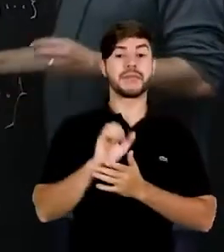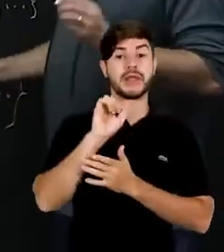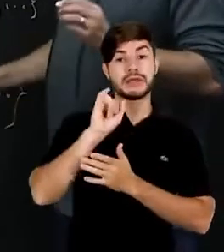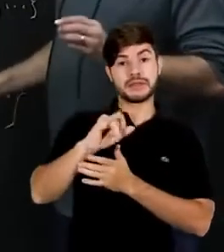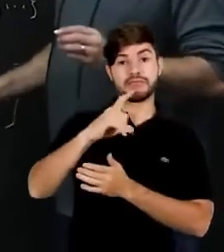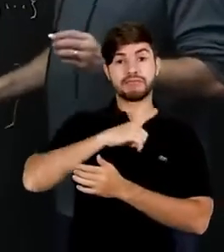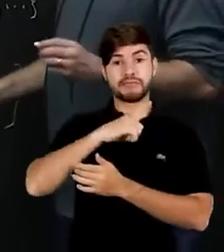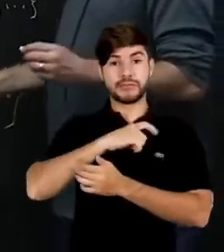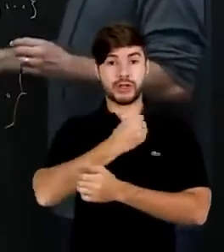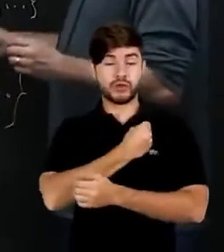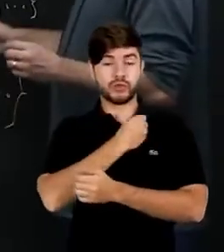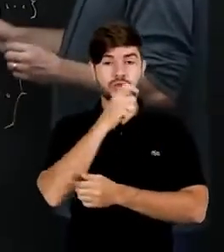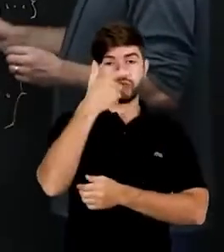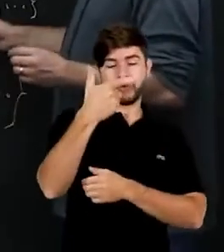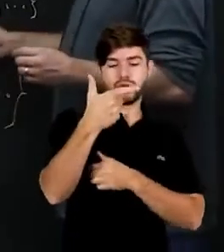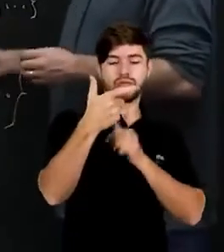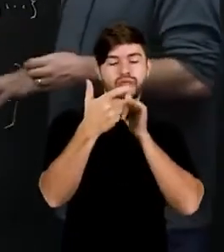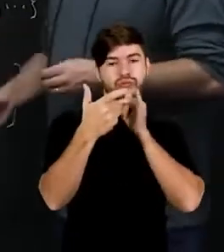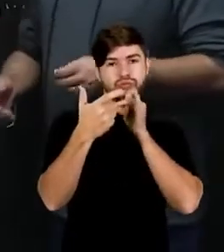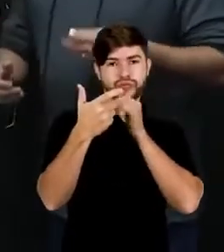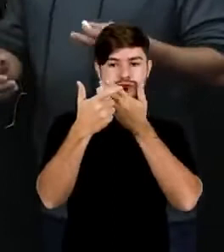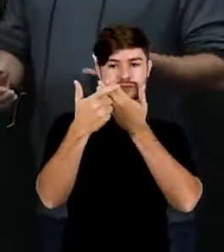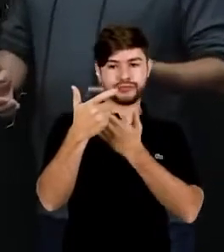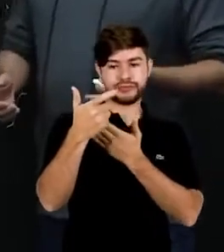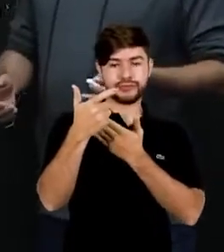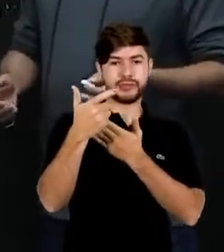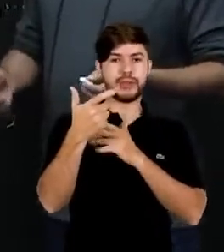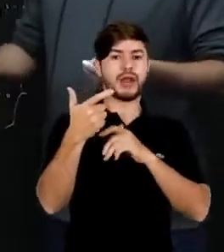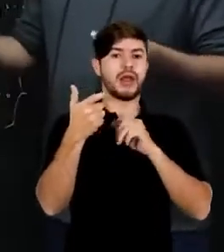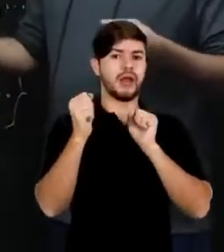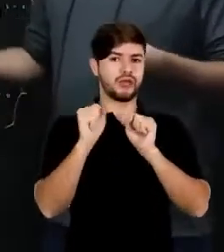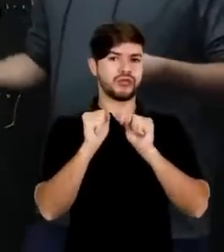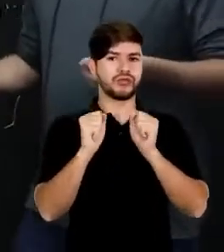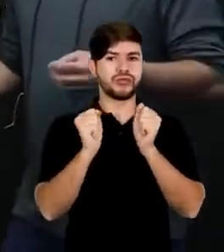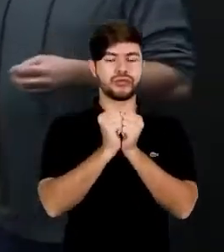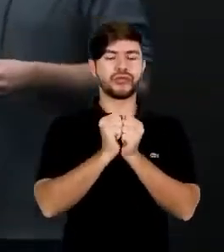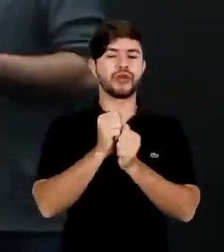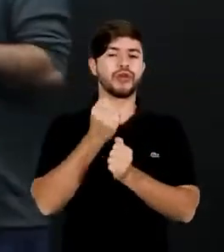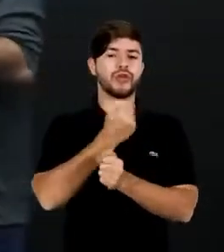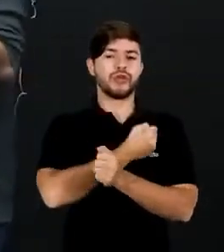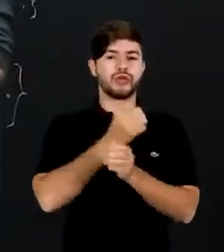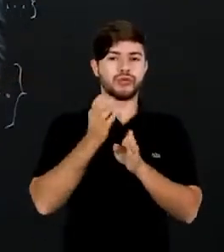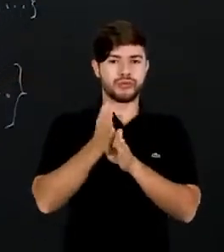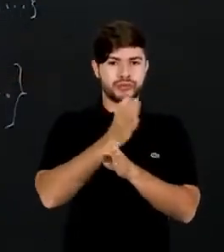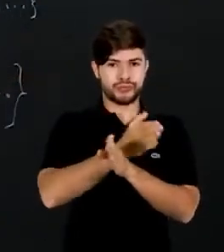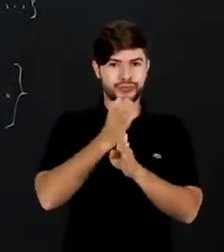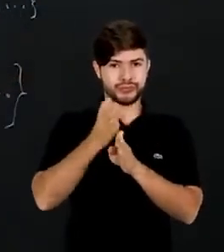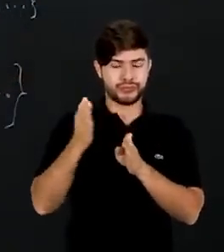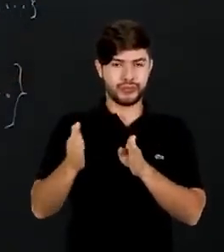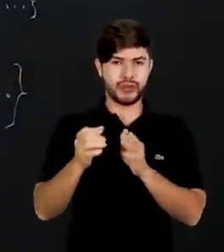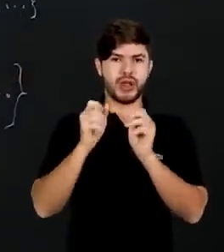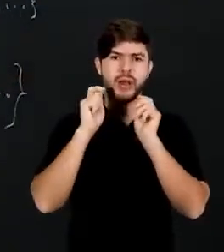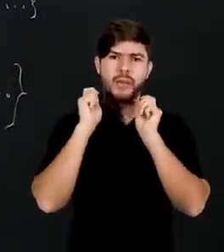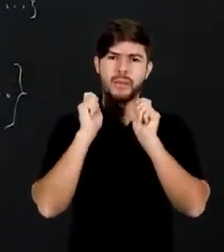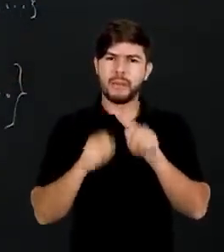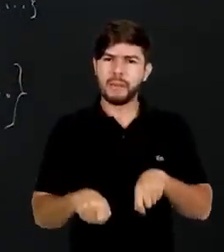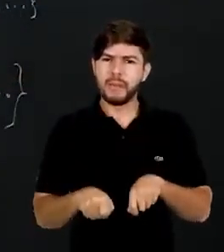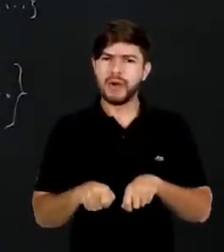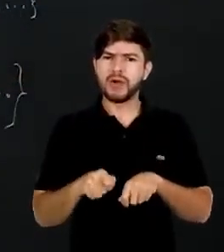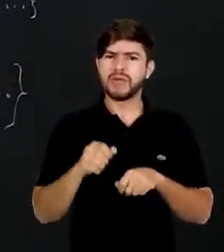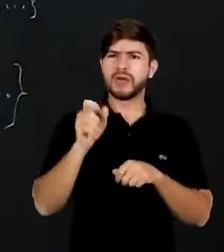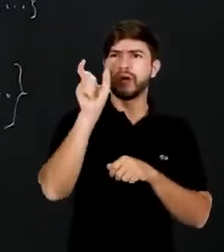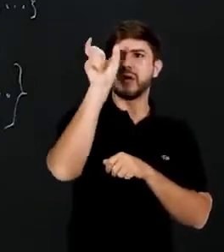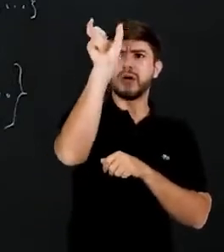eu tenho o número 2, por exemplo, que faz parte dos números inteiros, esse 2, ele pode ser representado como uma